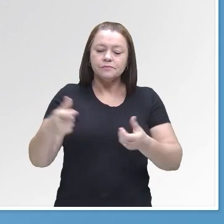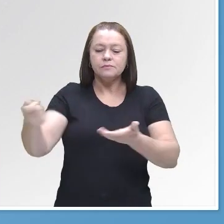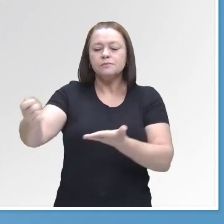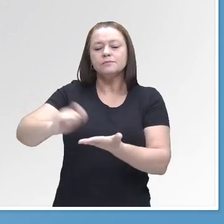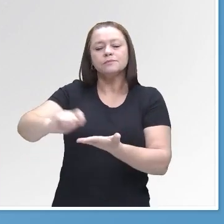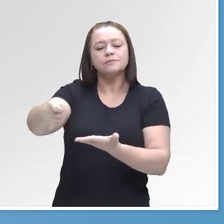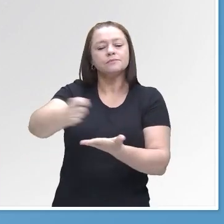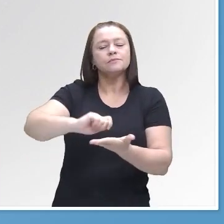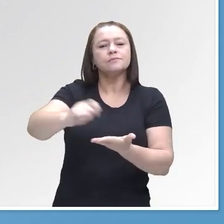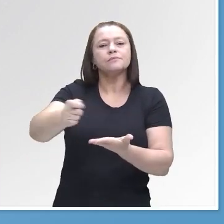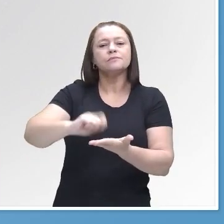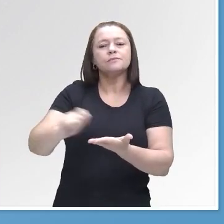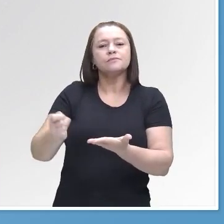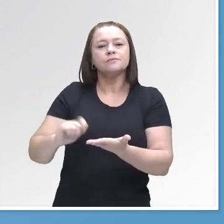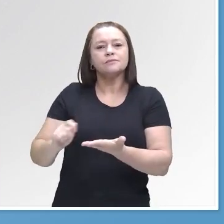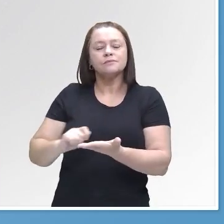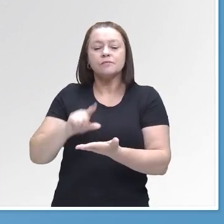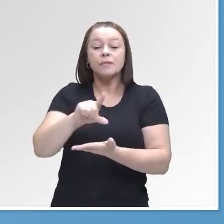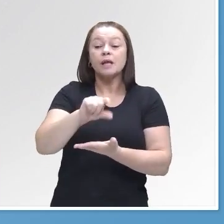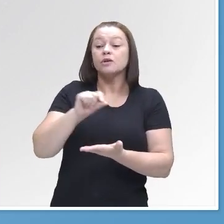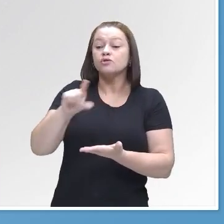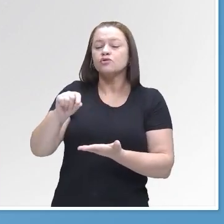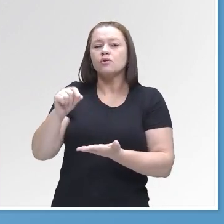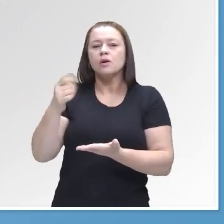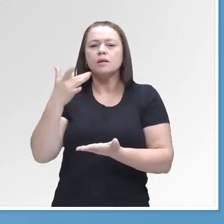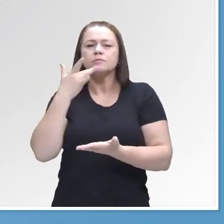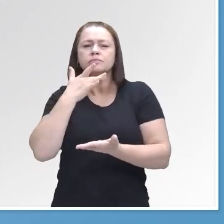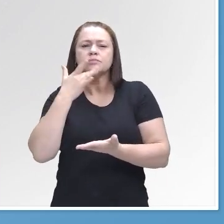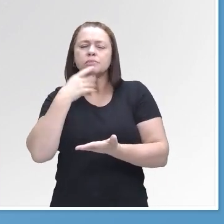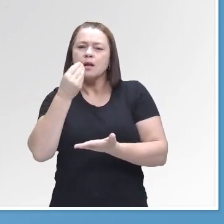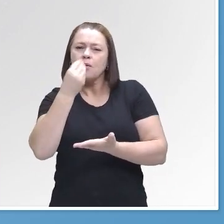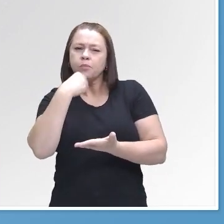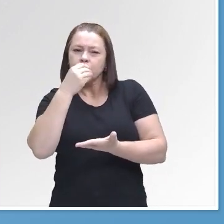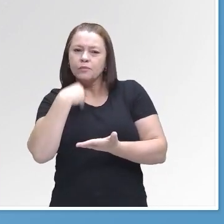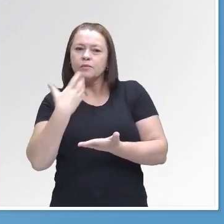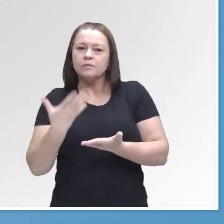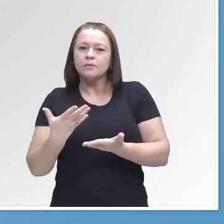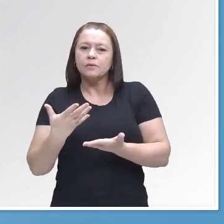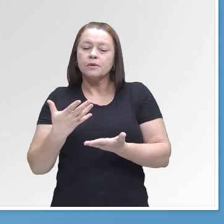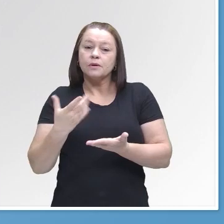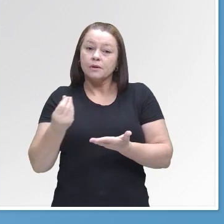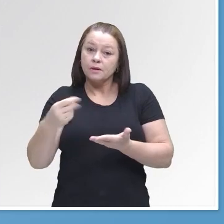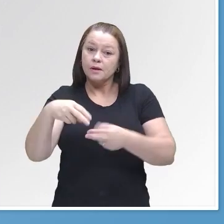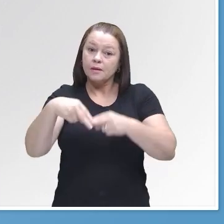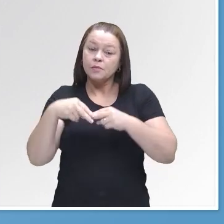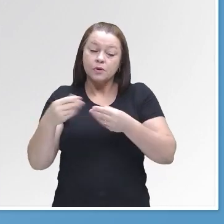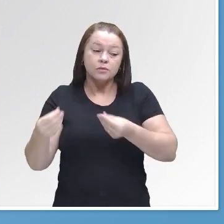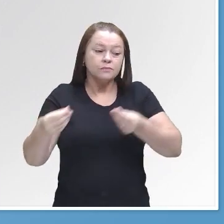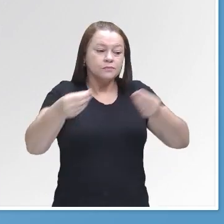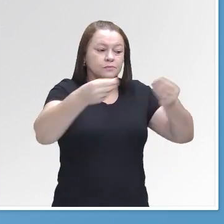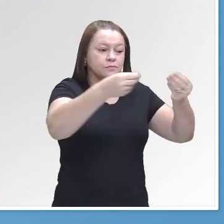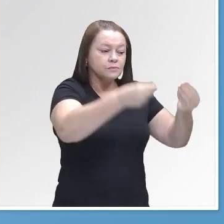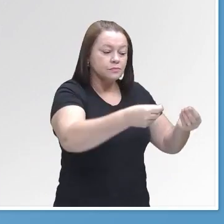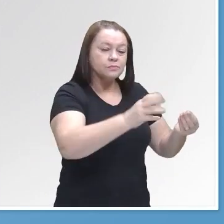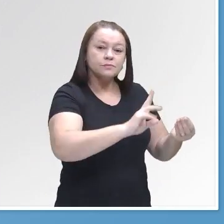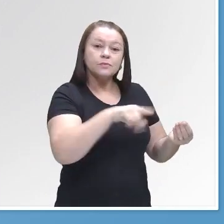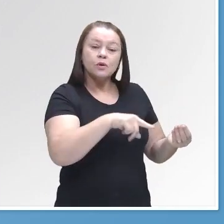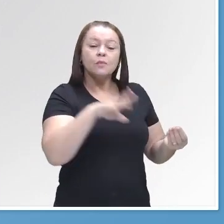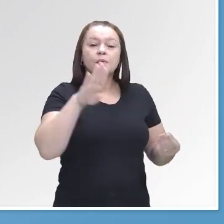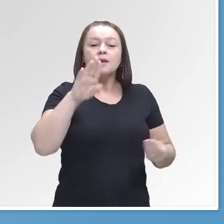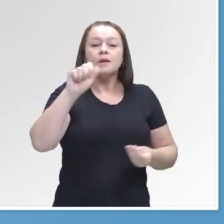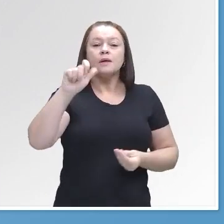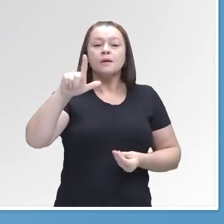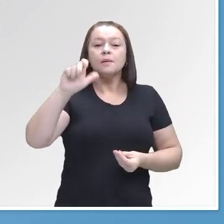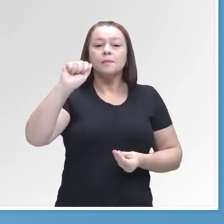colocamos as porções do alimento que vamos comer e colocamos no instrumento chamado